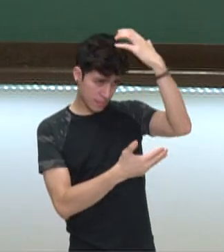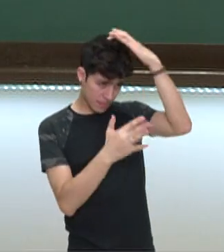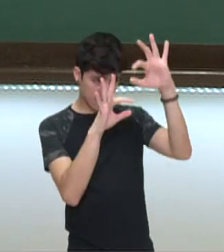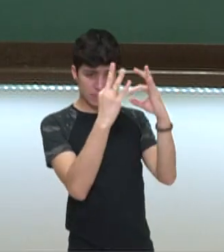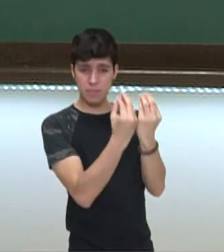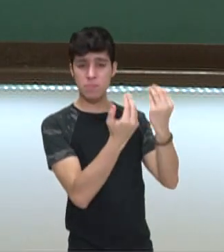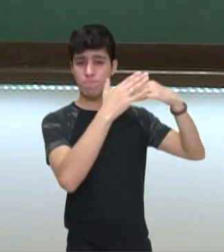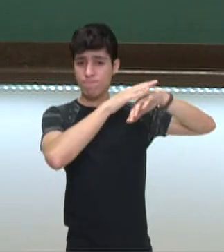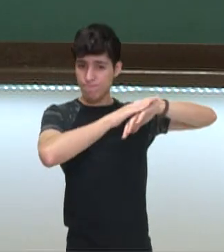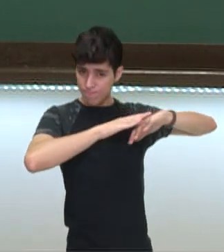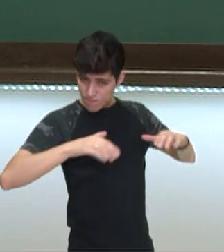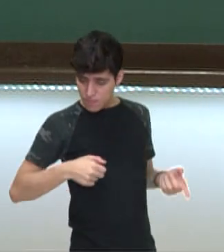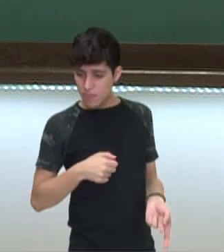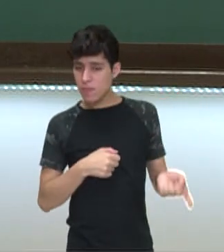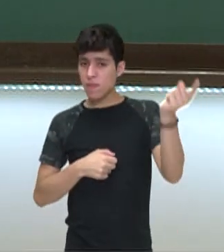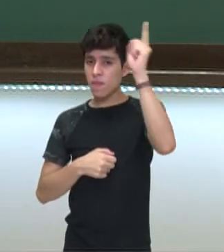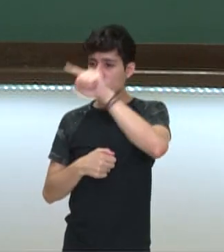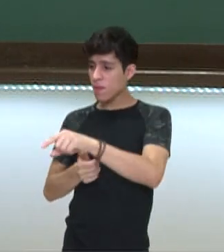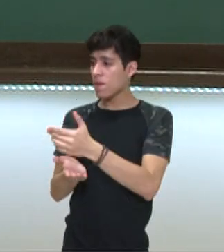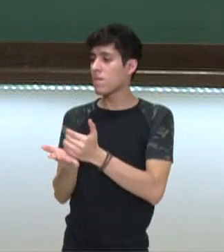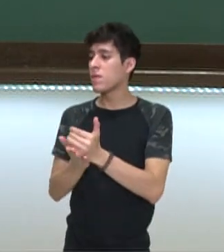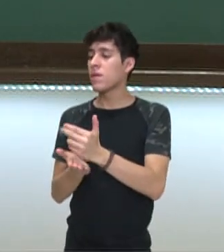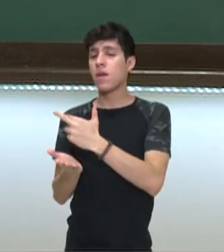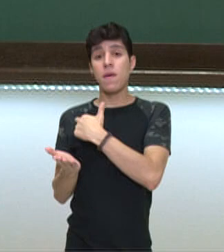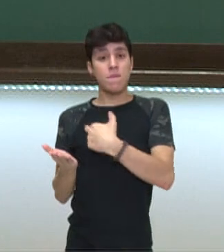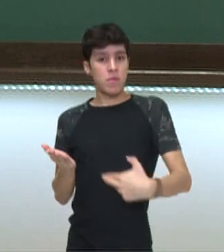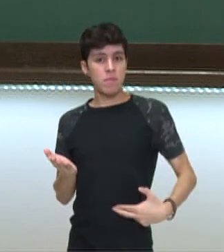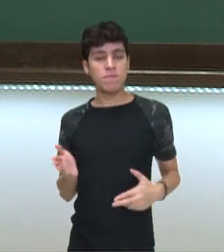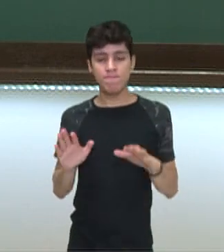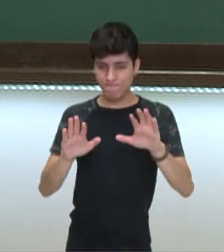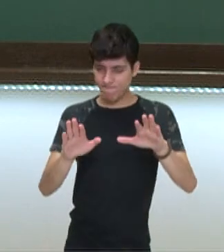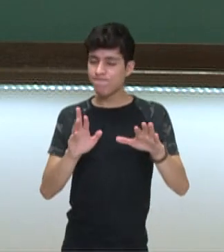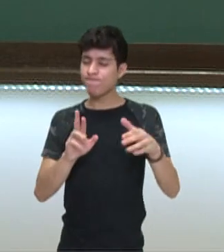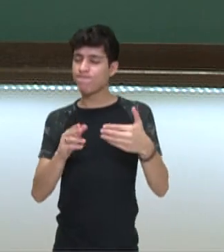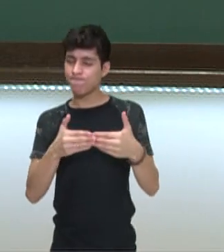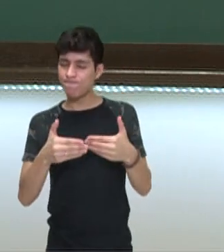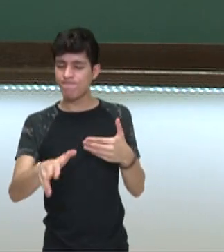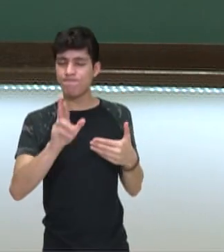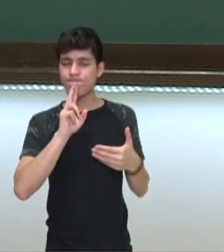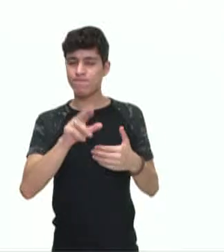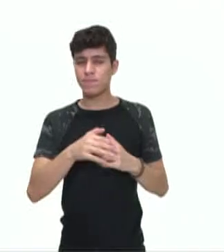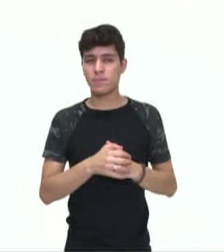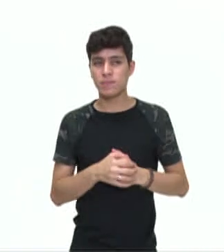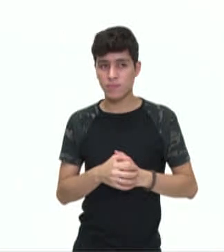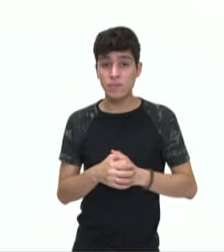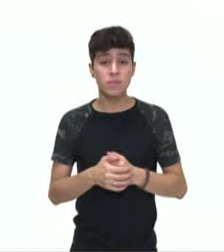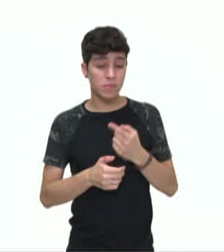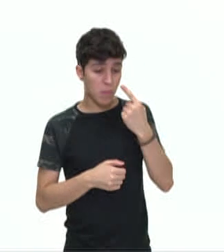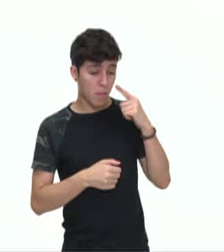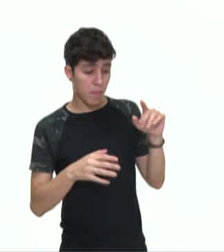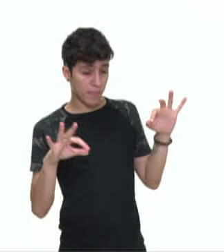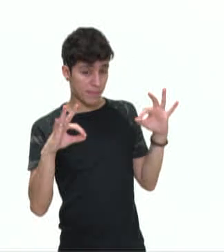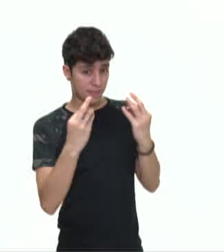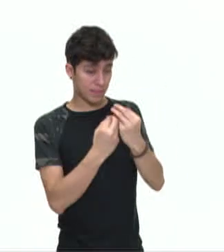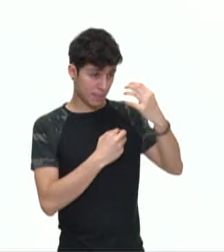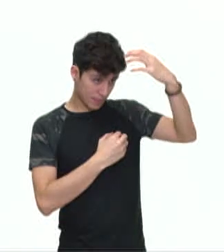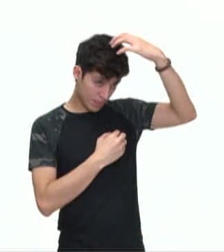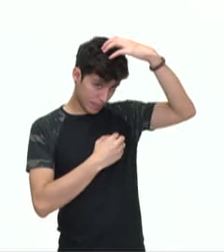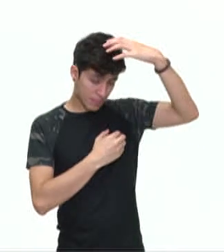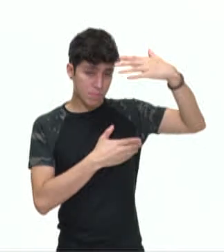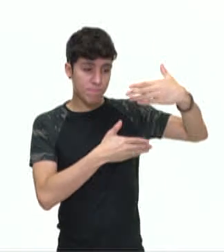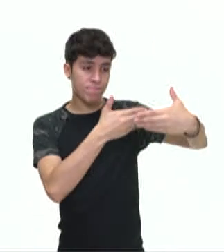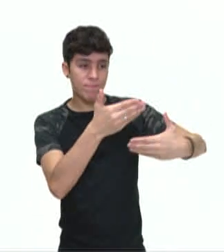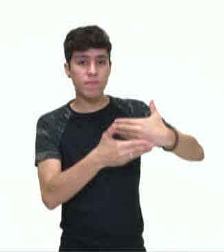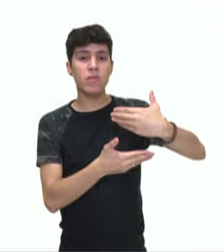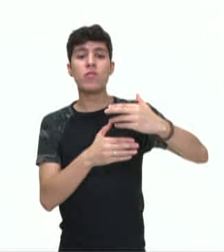mais ser uma monarquia e iríamos ser uma república? Eu respondo isso para vocês. Uma monarquia, o chefe de Estado,